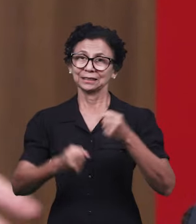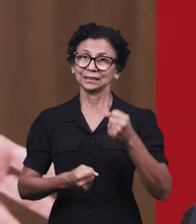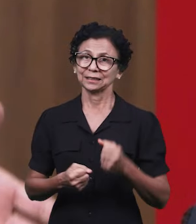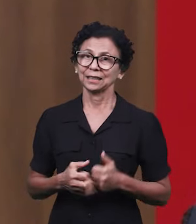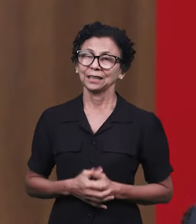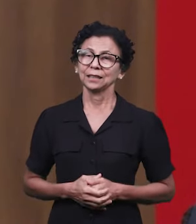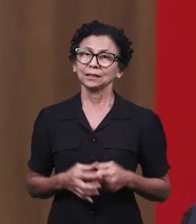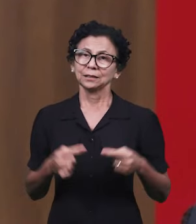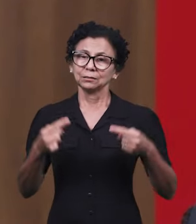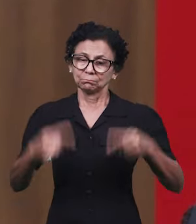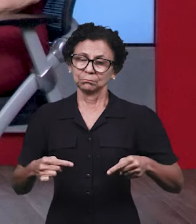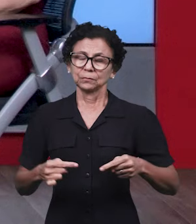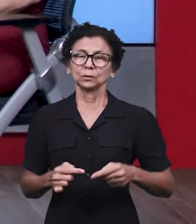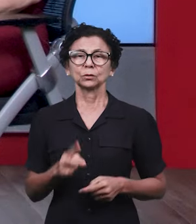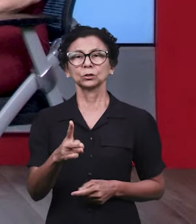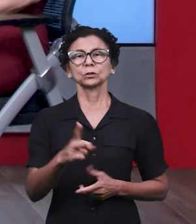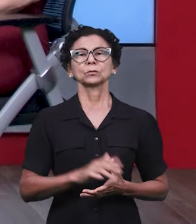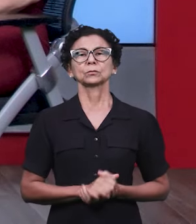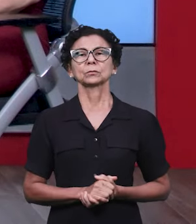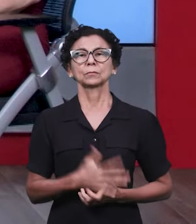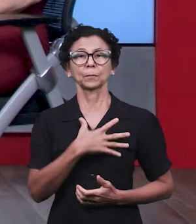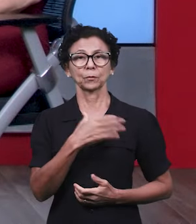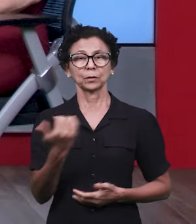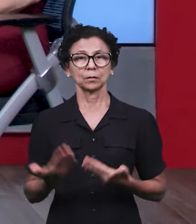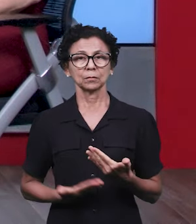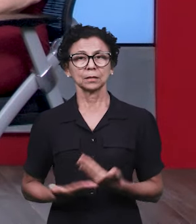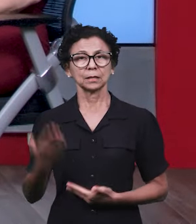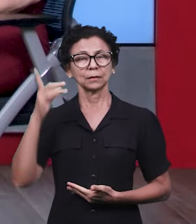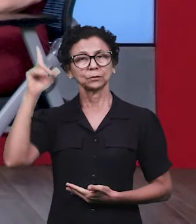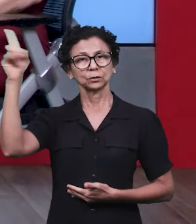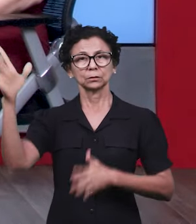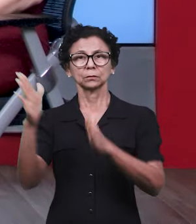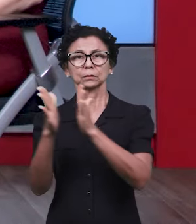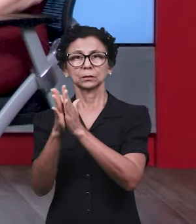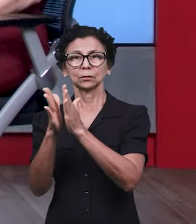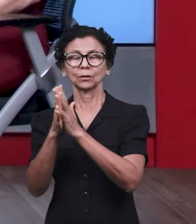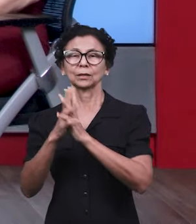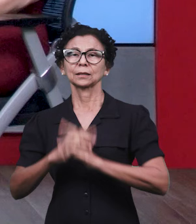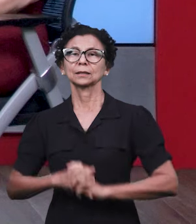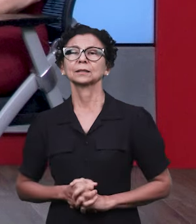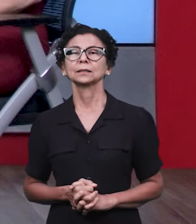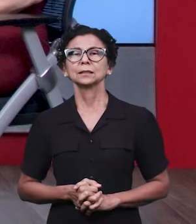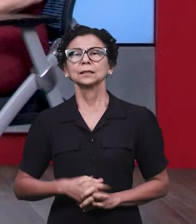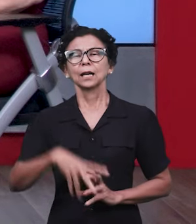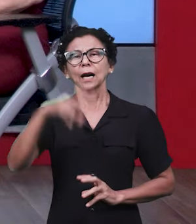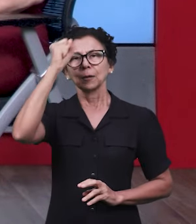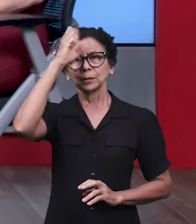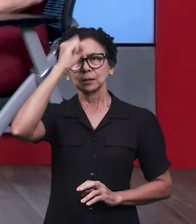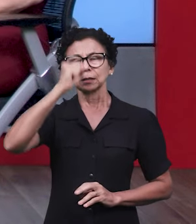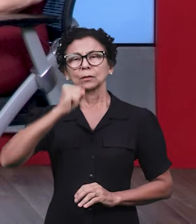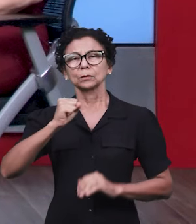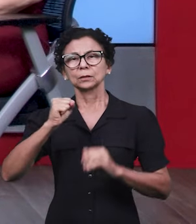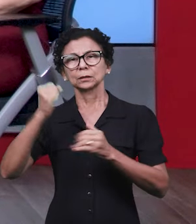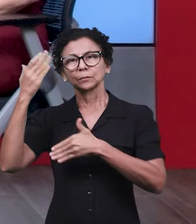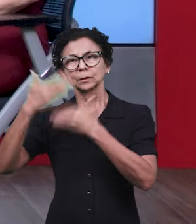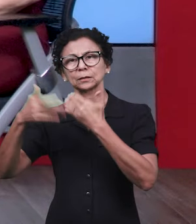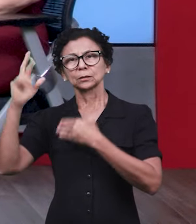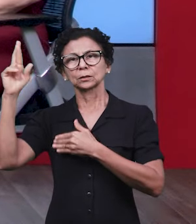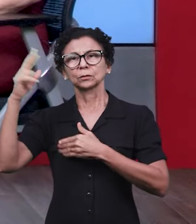um servo de oração e tem aprendido que é aos pés do Senhor que nós vencemos as nossas batalhas. Eu vou pegar um gancho dessa